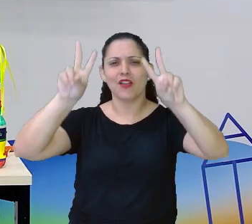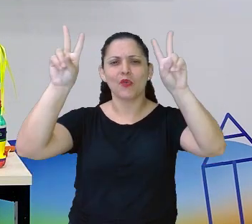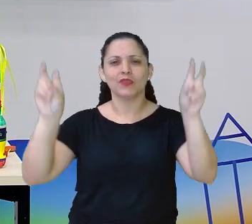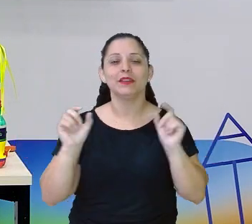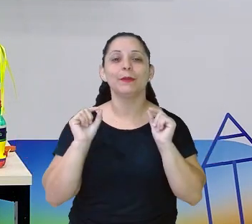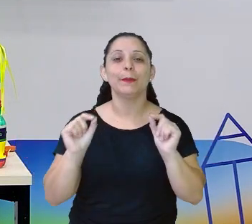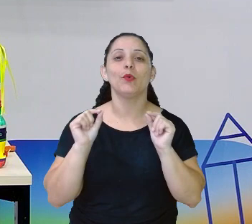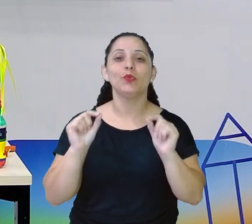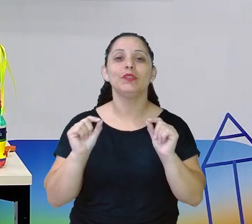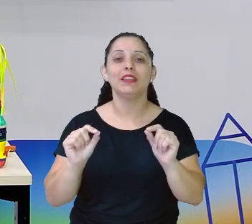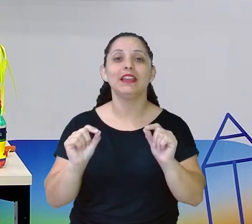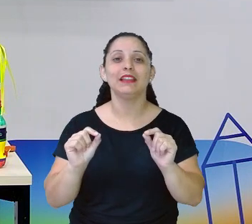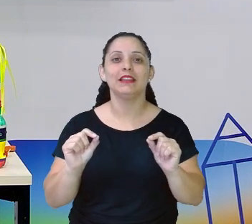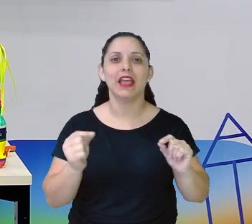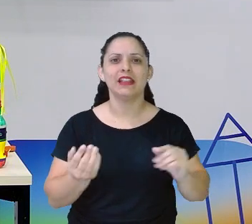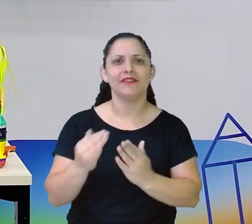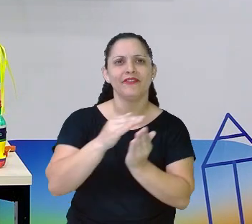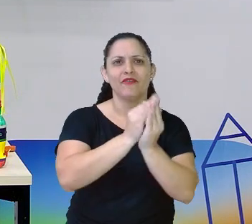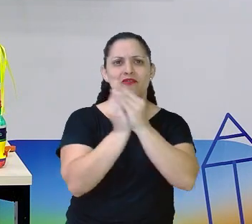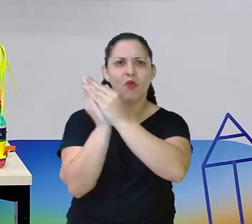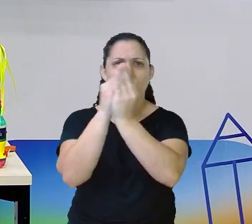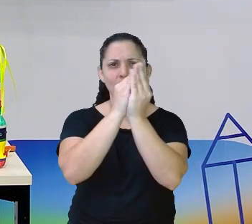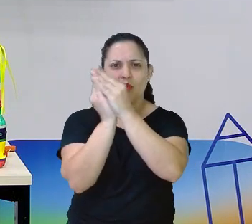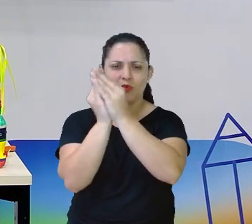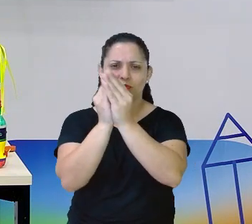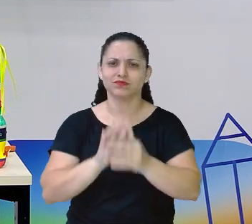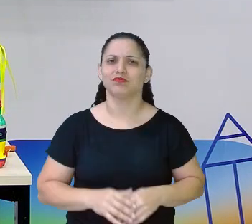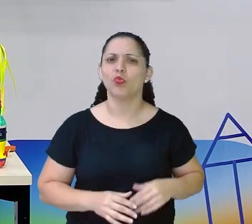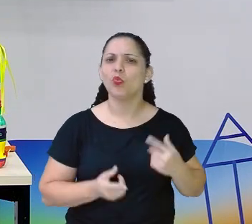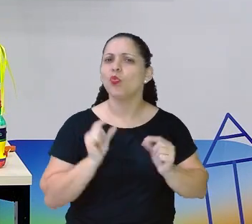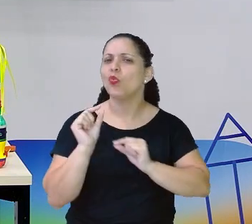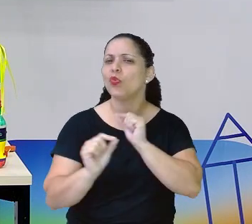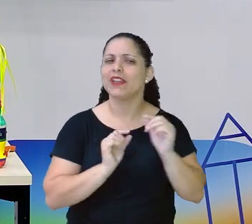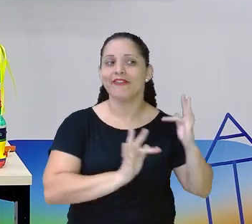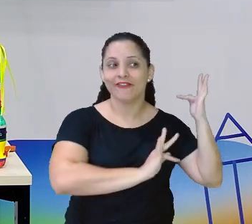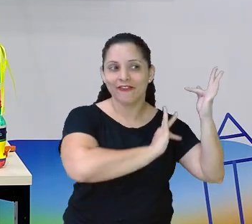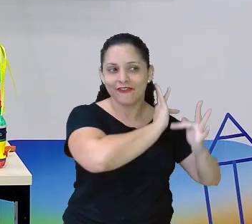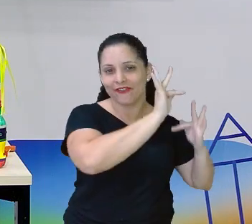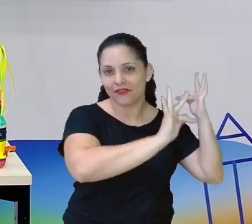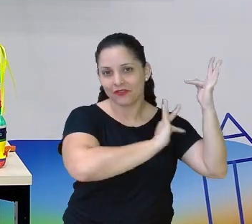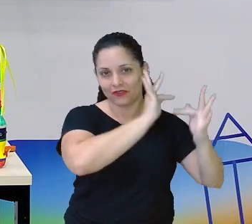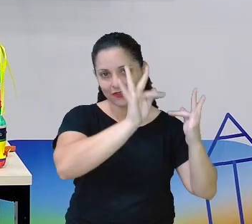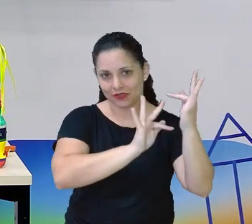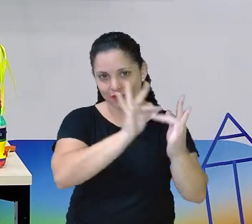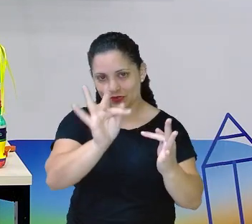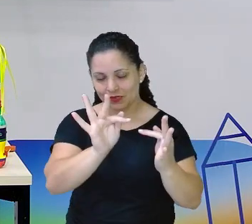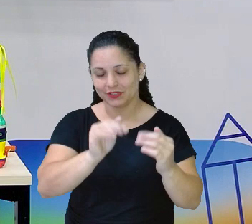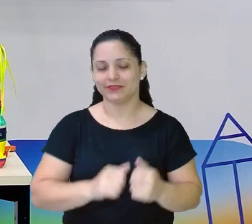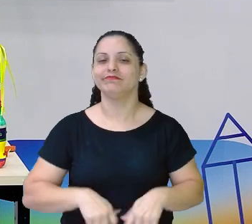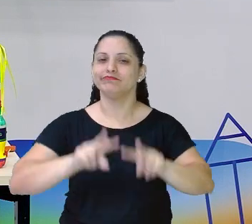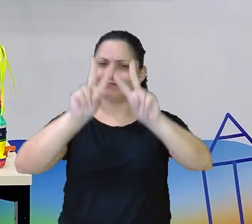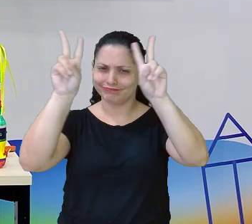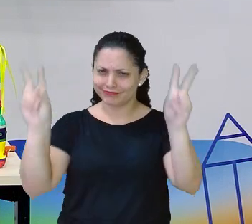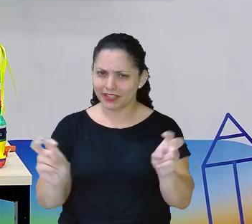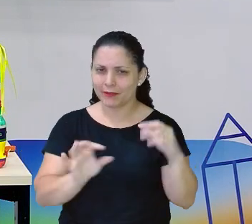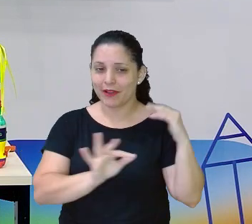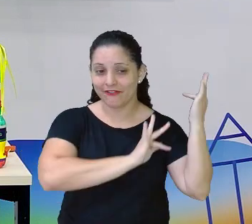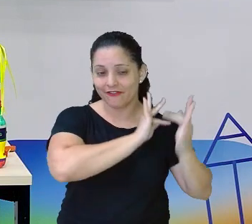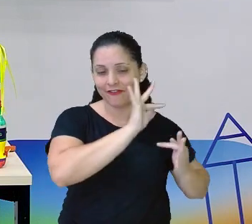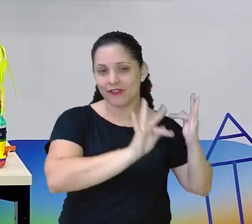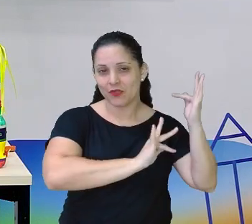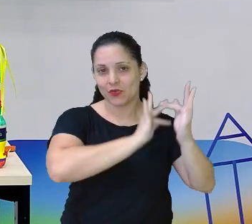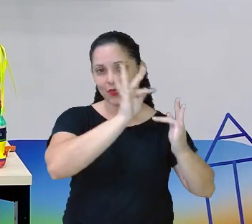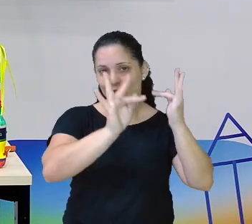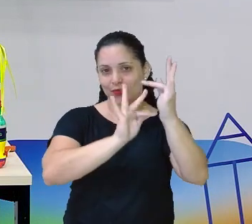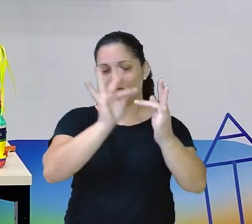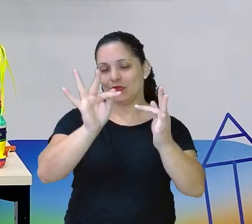folclore. E folclore, vê só. Além da sustentabilidade, nós vamos entrar no tema de folclore construindo